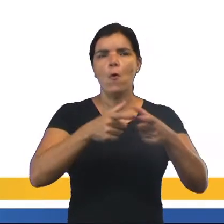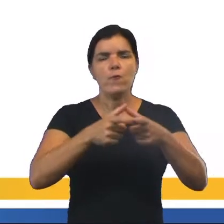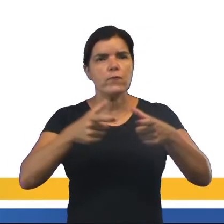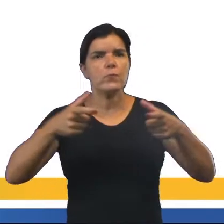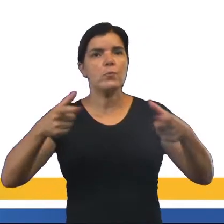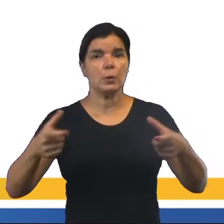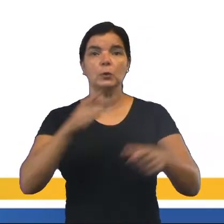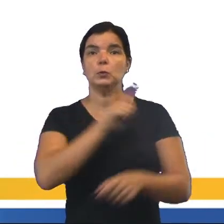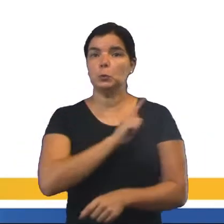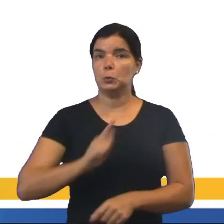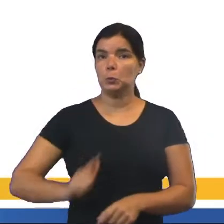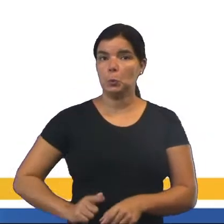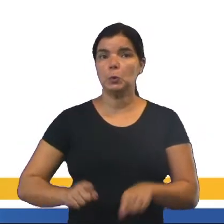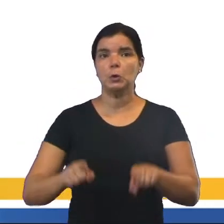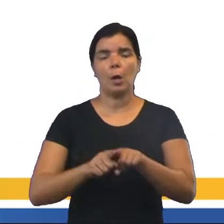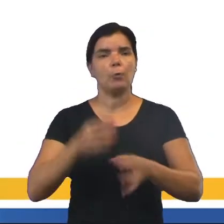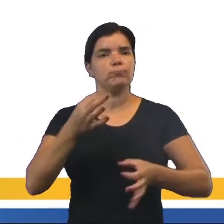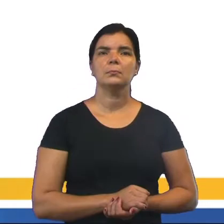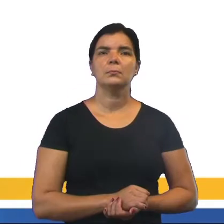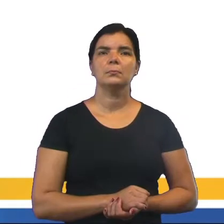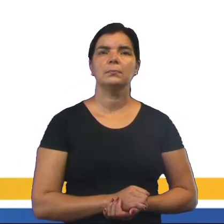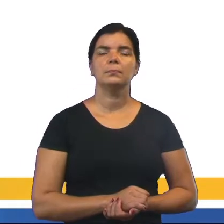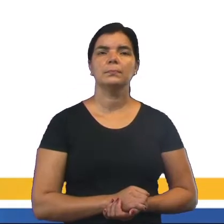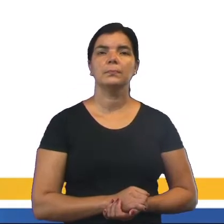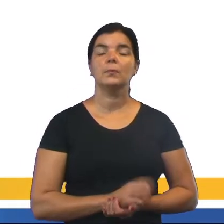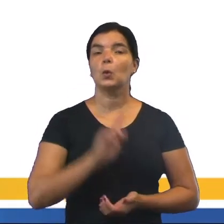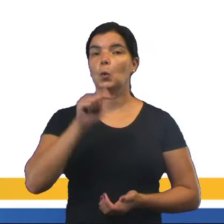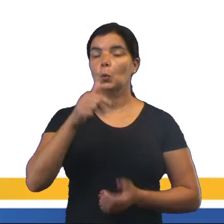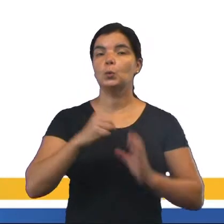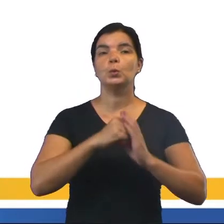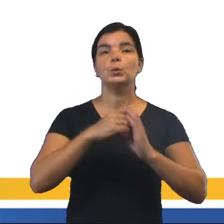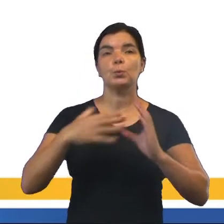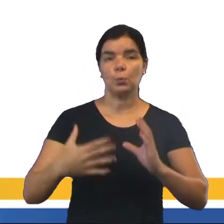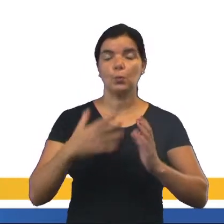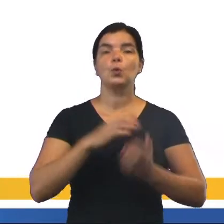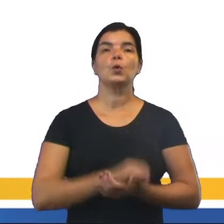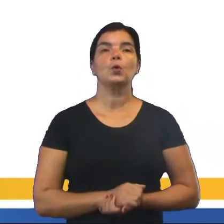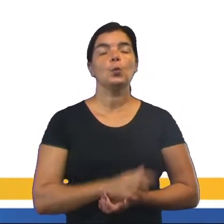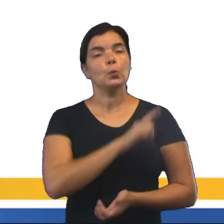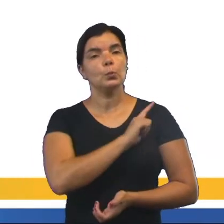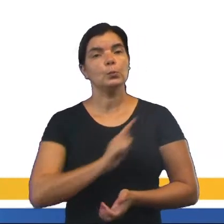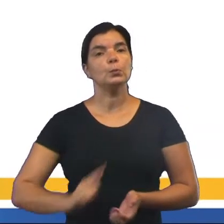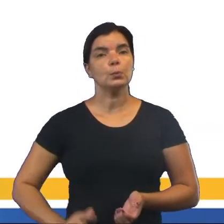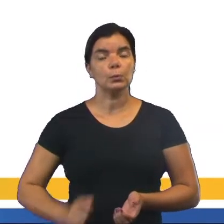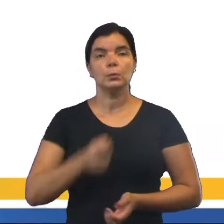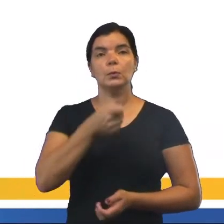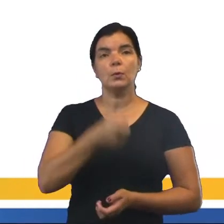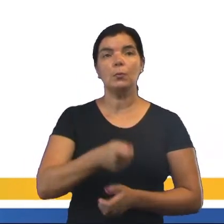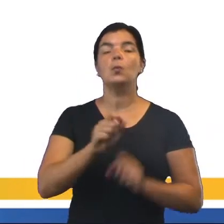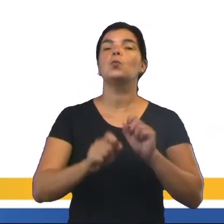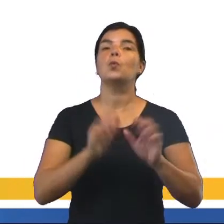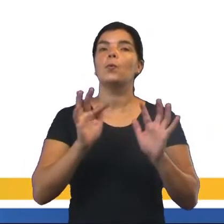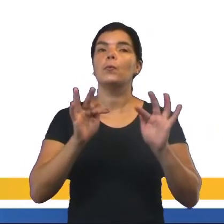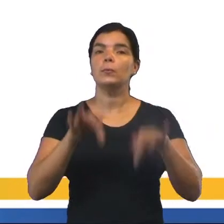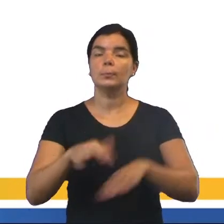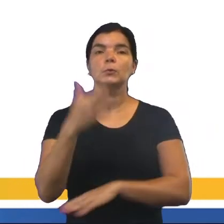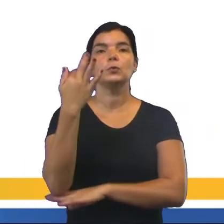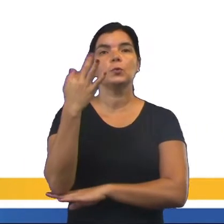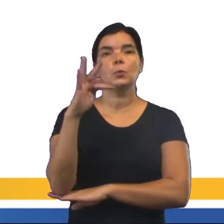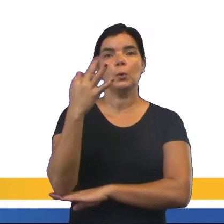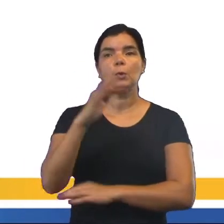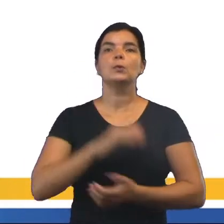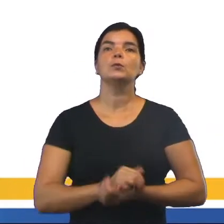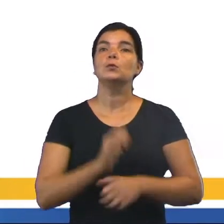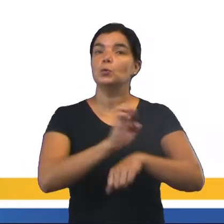atos do governo não eram submetidos à justiça. Outra característica do governo ditatorial de Vargas foi o fim do